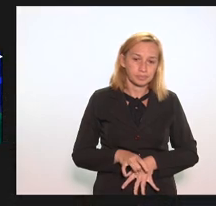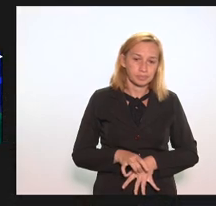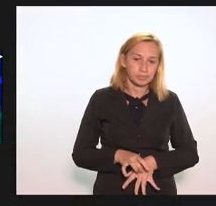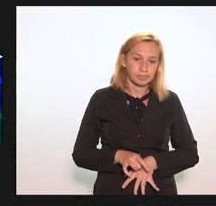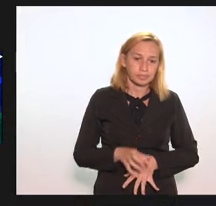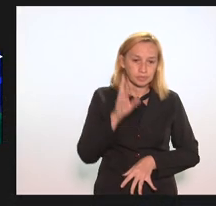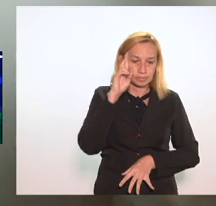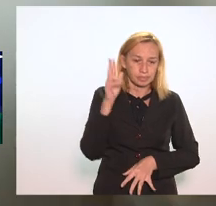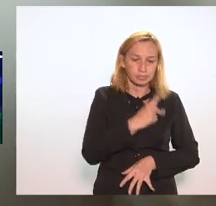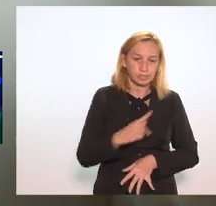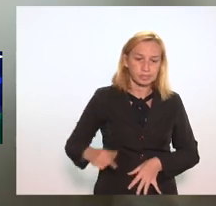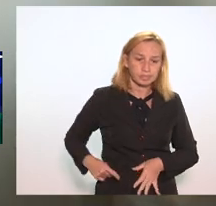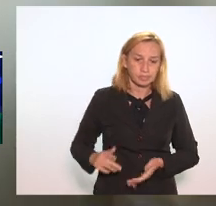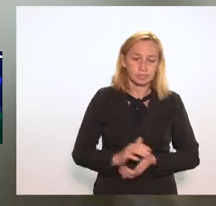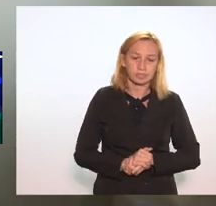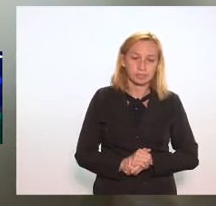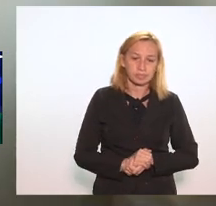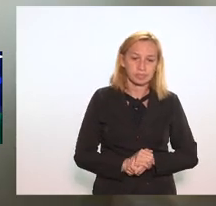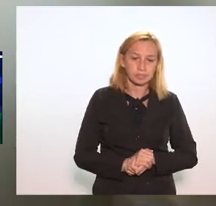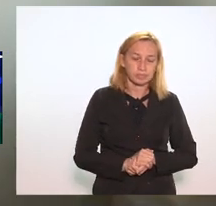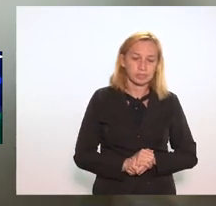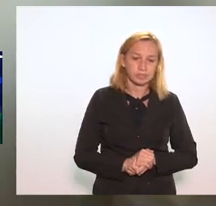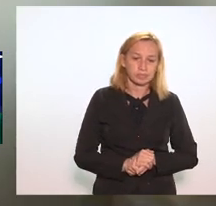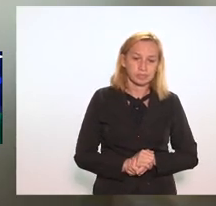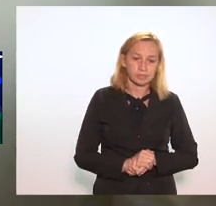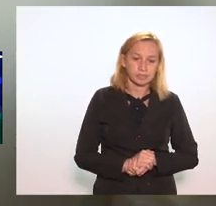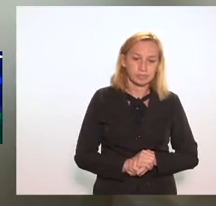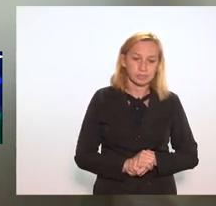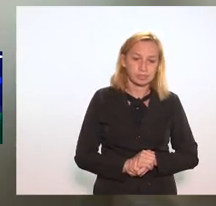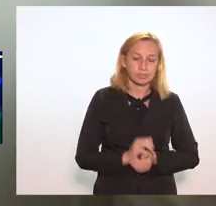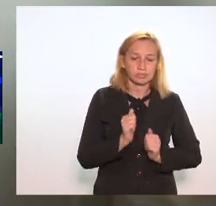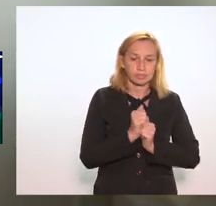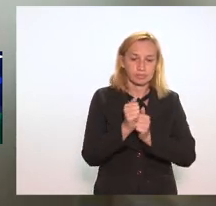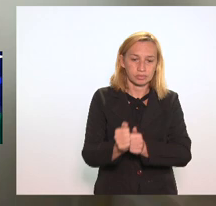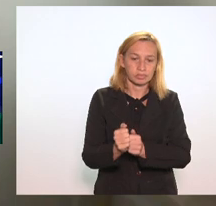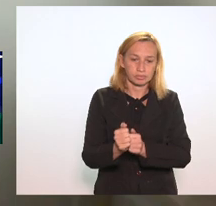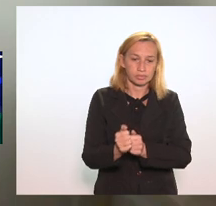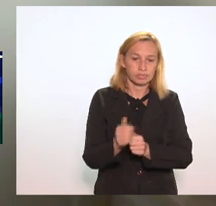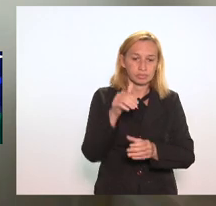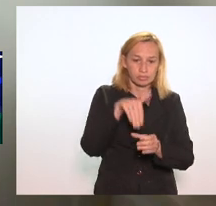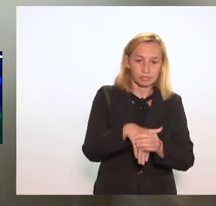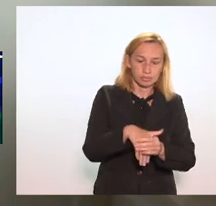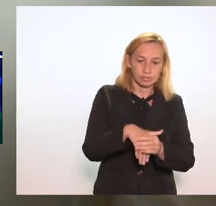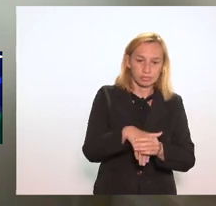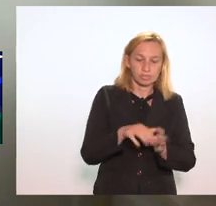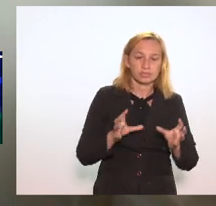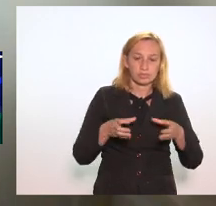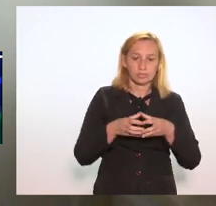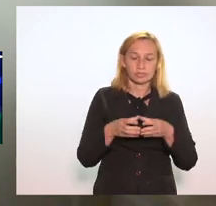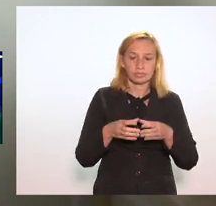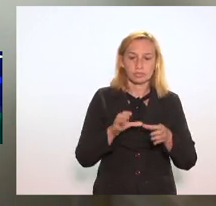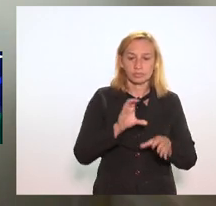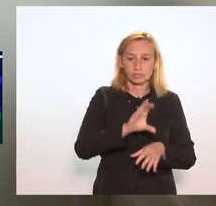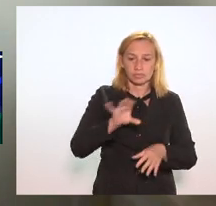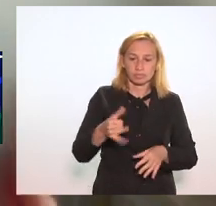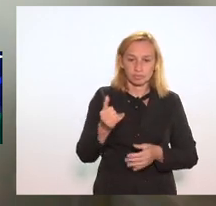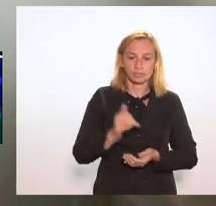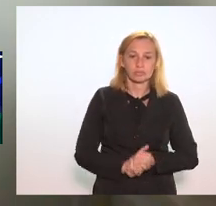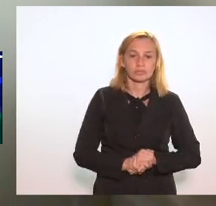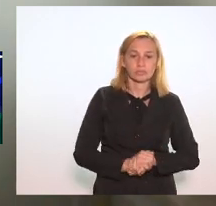o presidente numérico eu acompanho o voto da comissão de constituição e